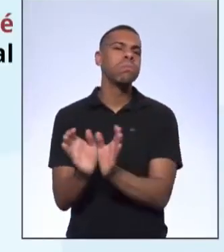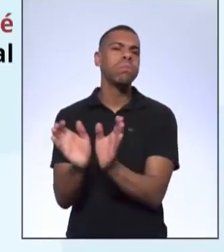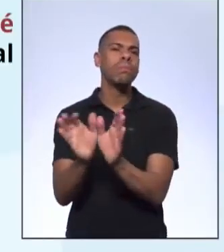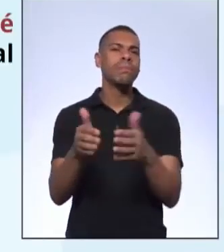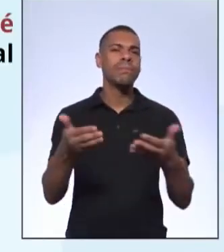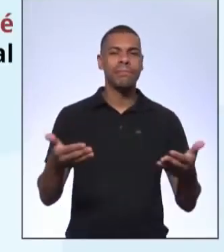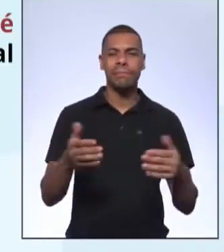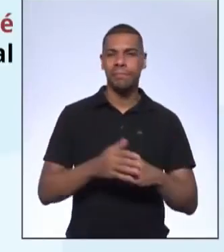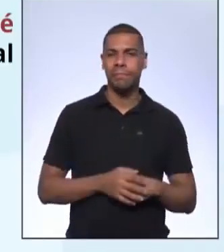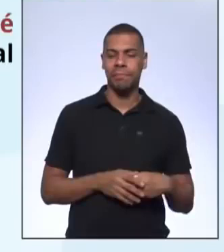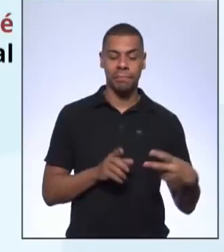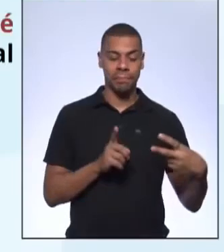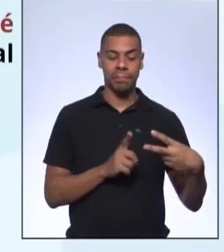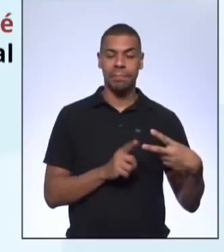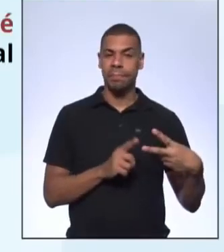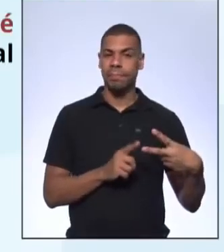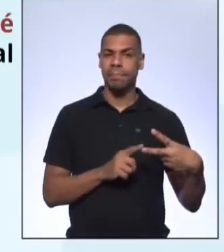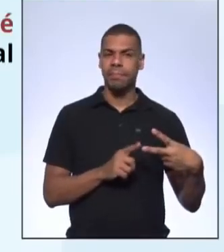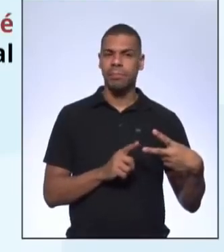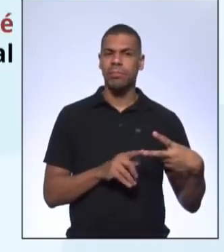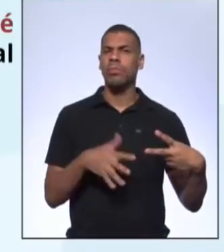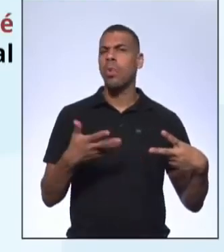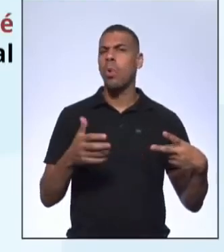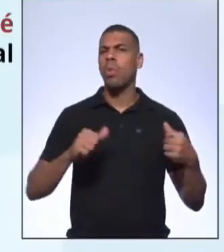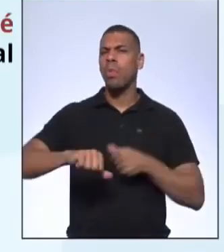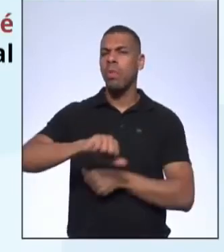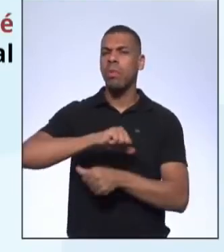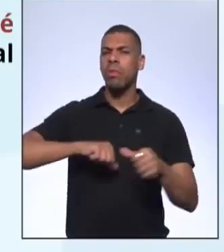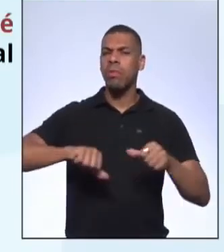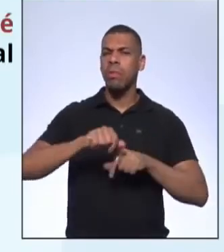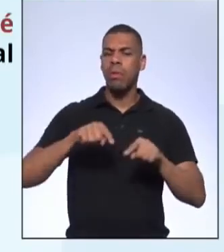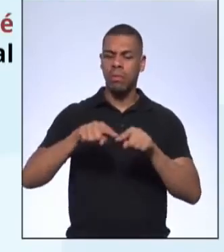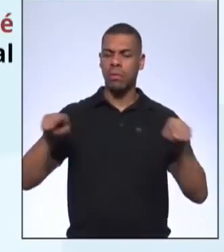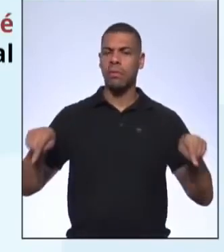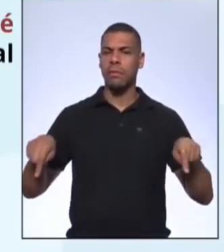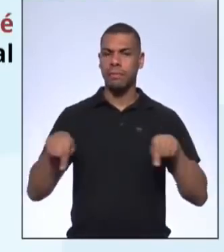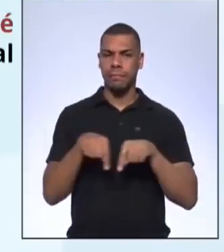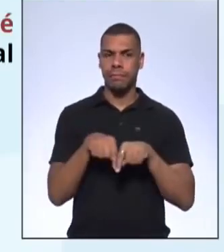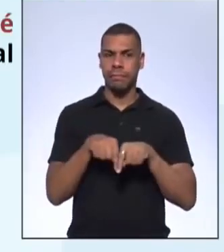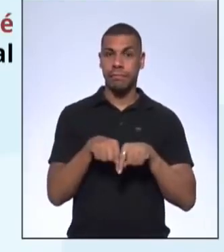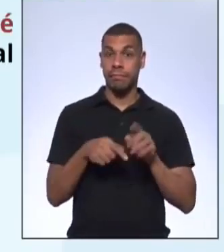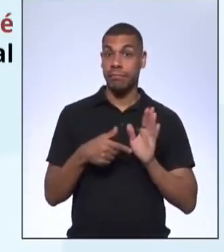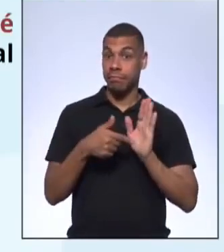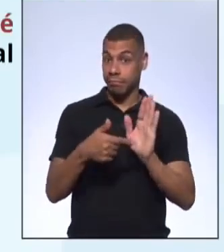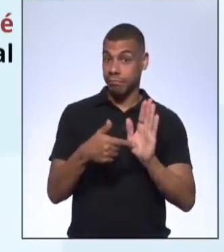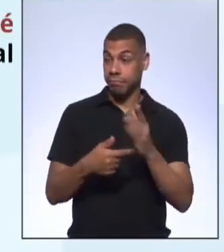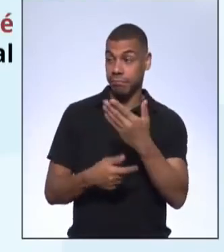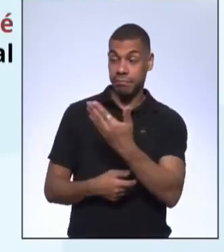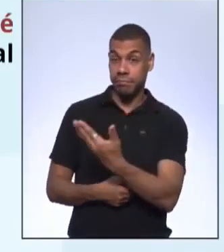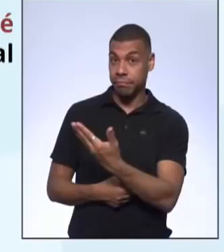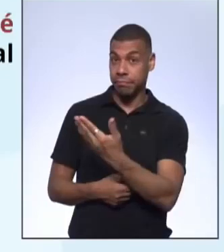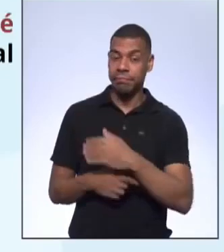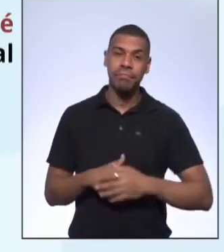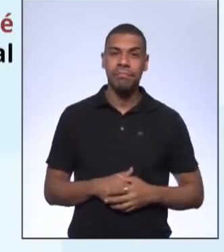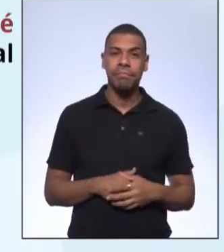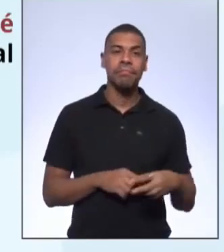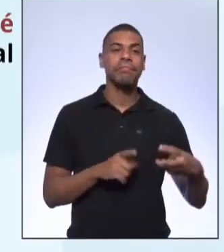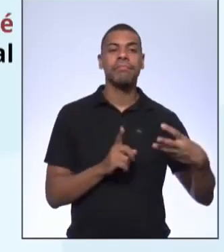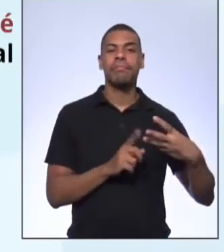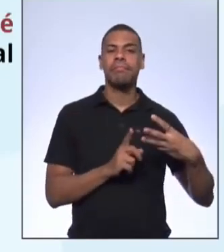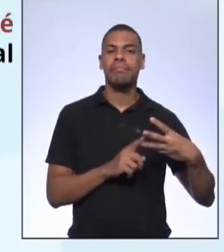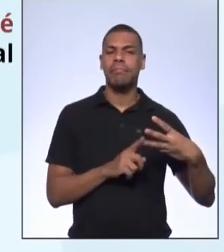envolvidos? Segunda questão: qual possível transformação territorial está em discussão? Terceira